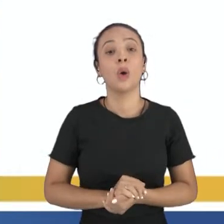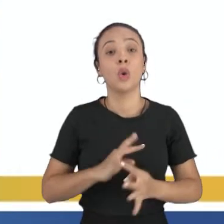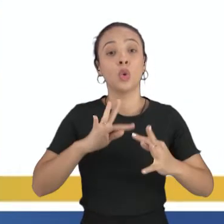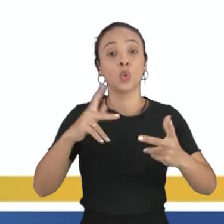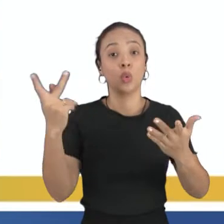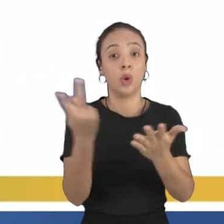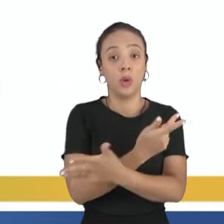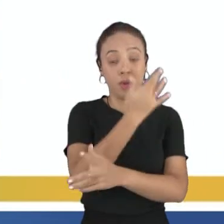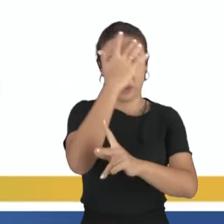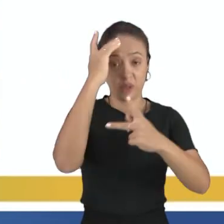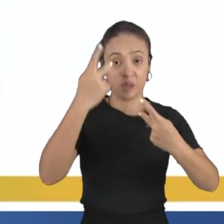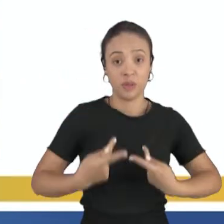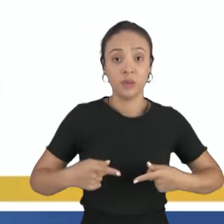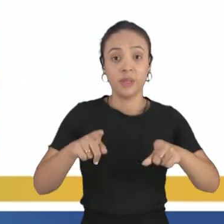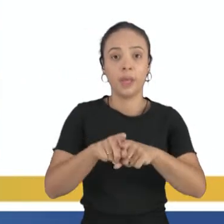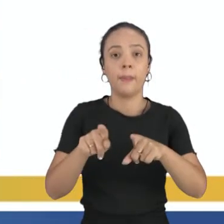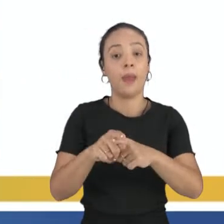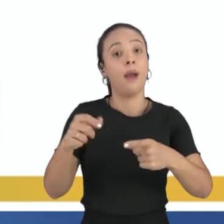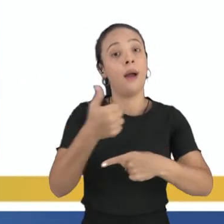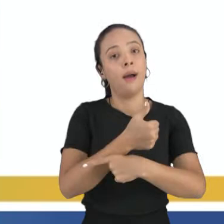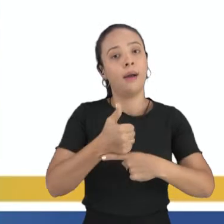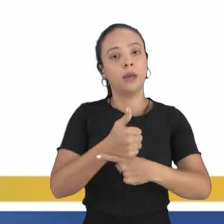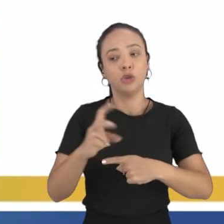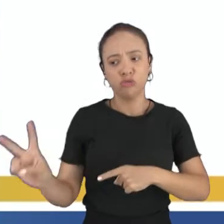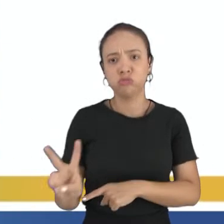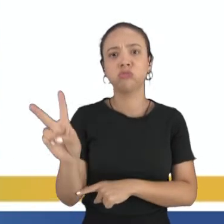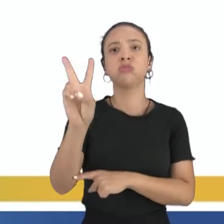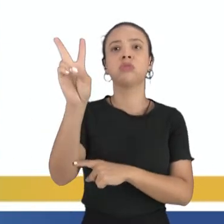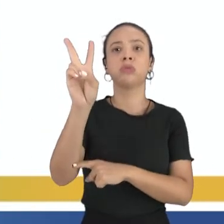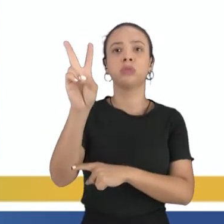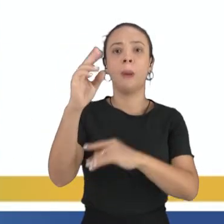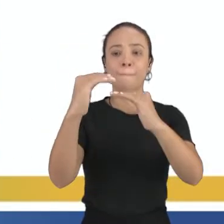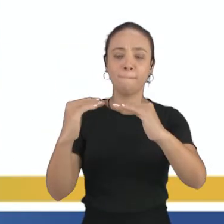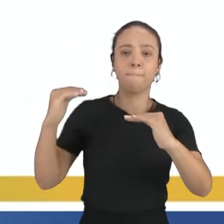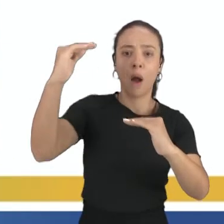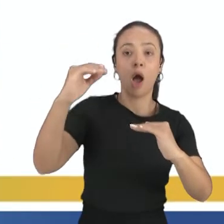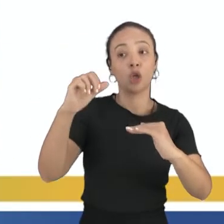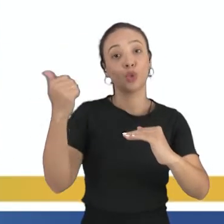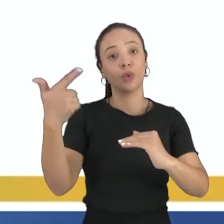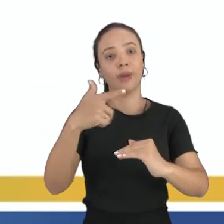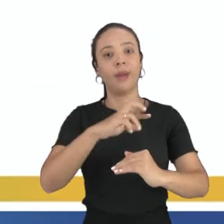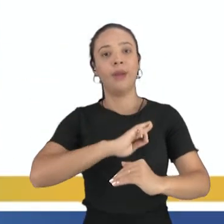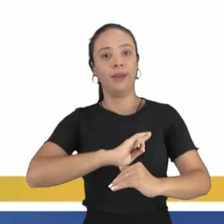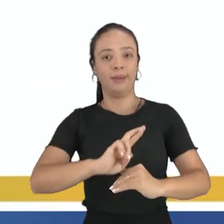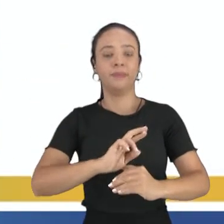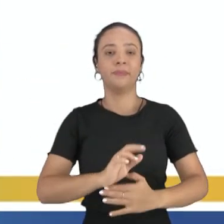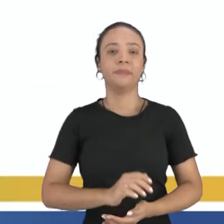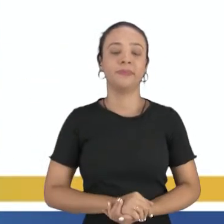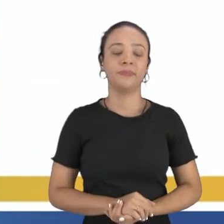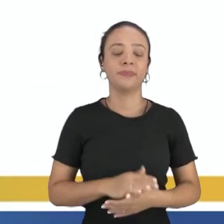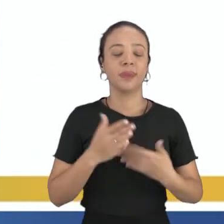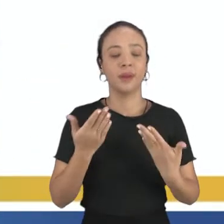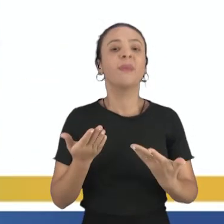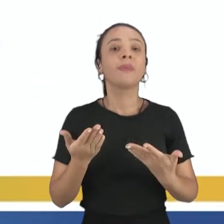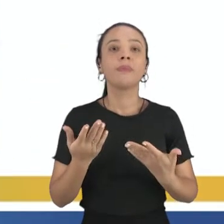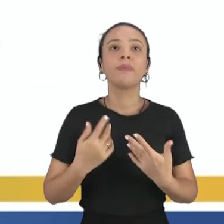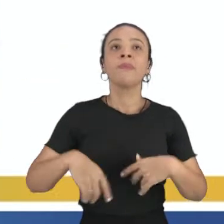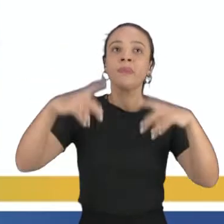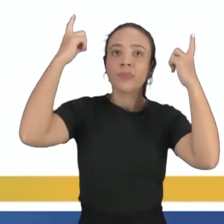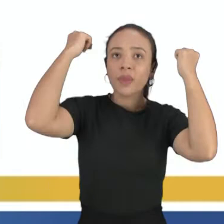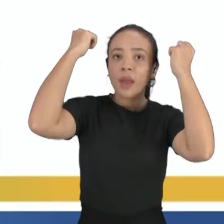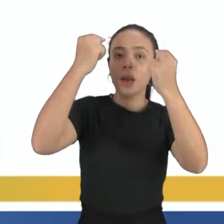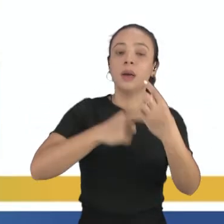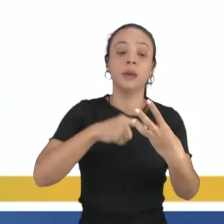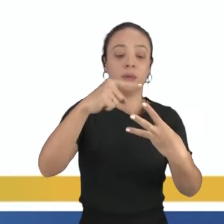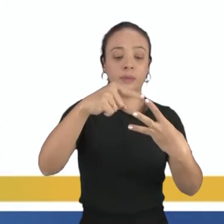e a razão eram valorizadas acima da espiritualidade. A Grécia apresentou 3 períodos